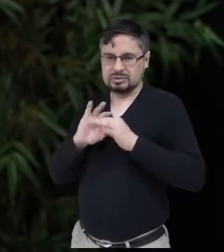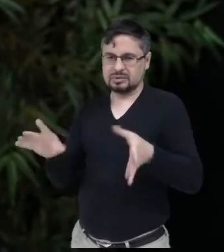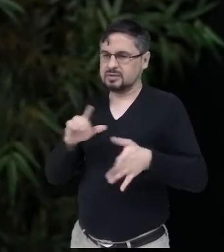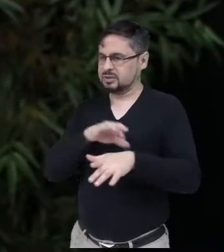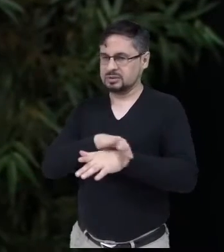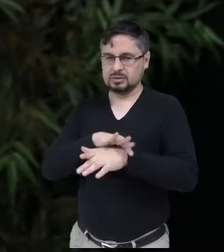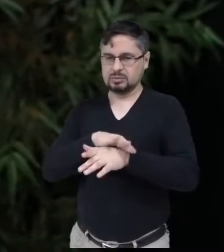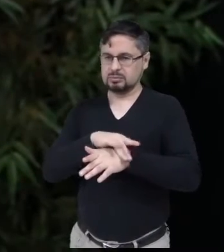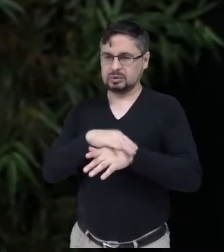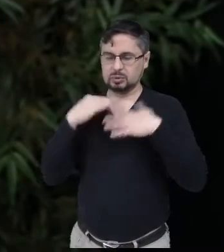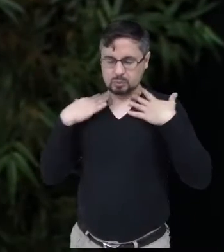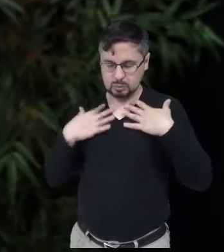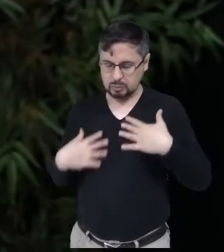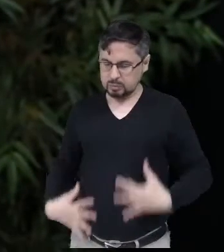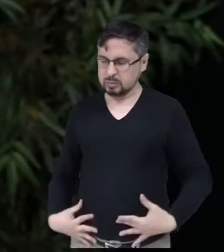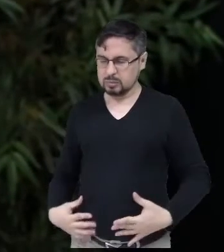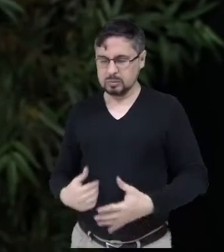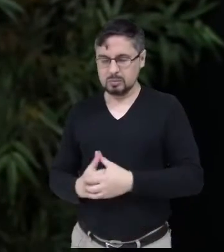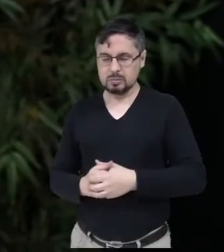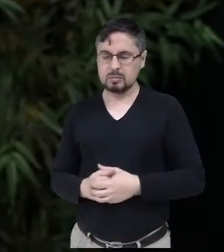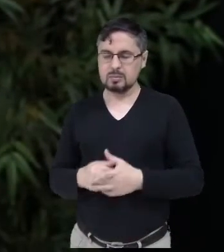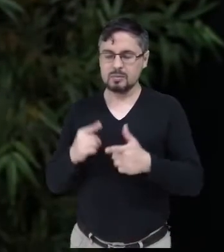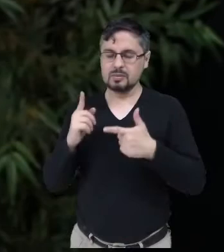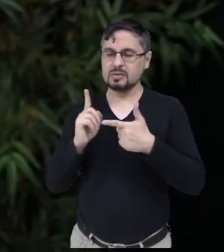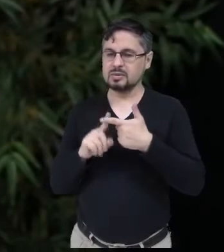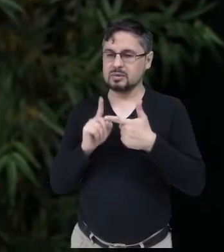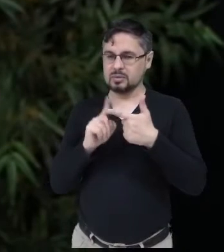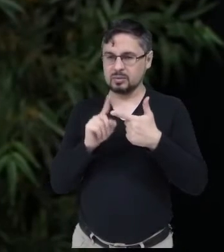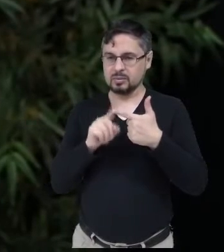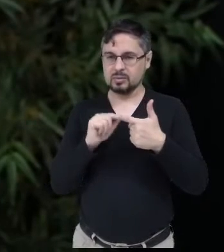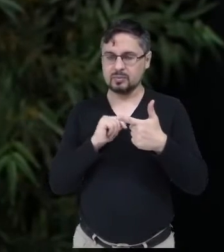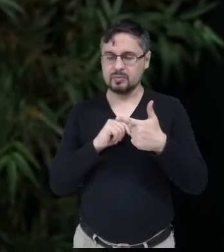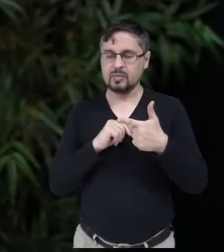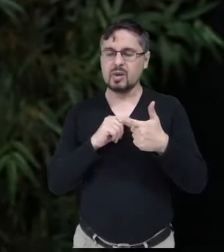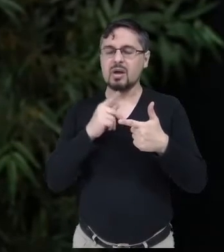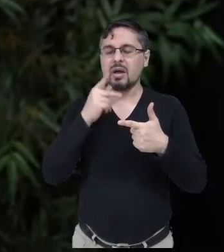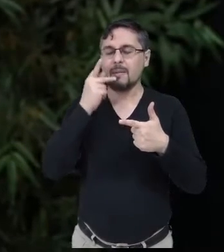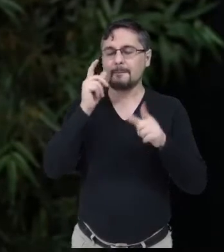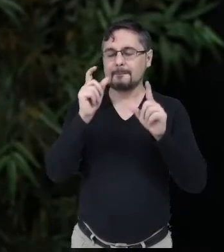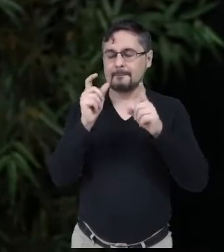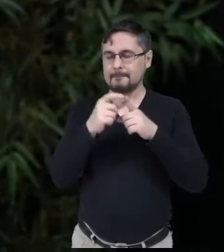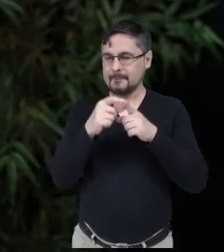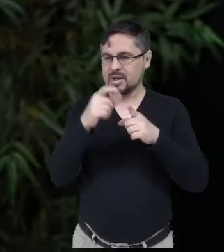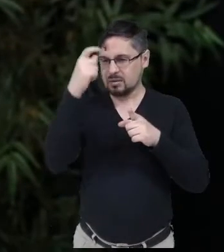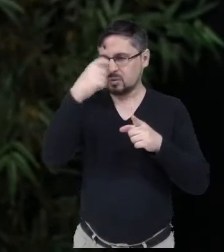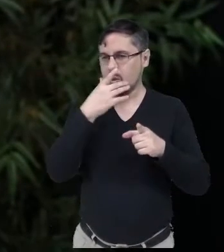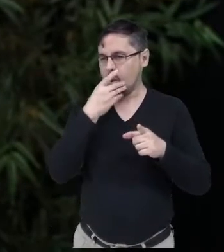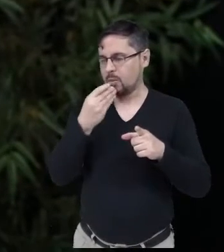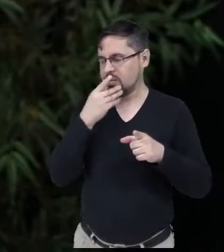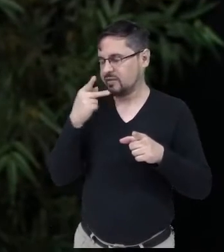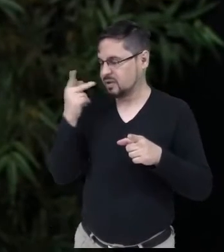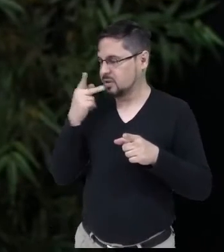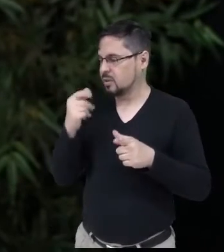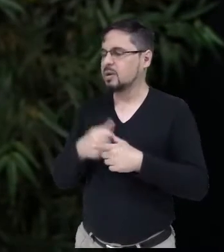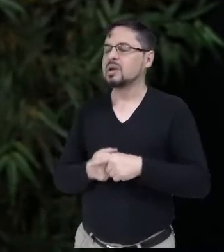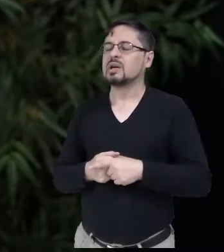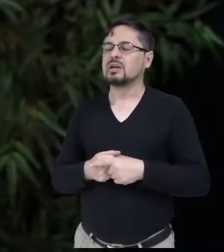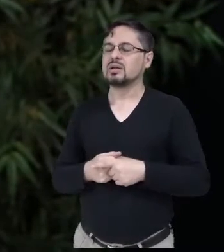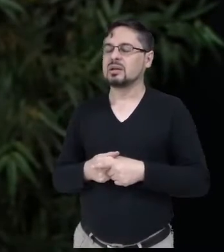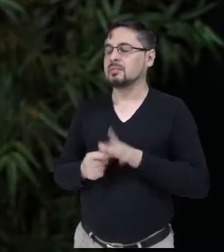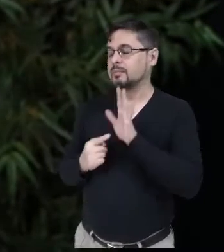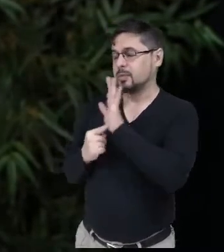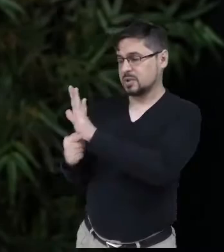seu corpo físico. Segundo, as suas palavras declaram a sua fé na capacidade de Cristo.